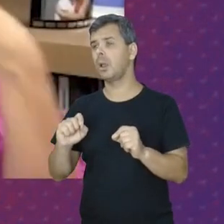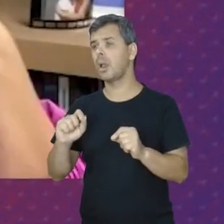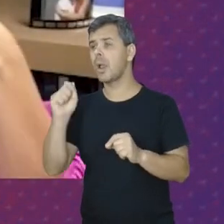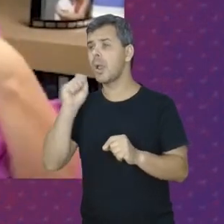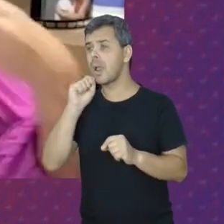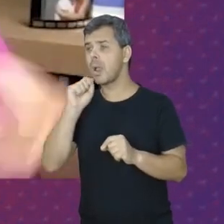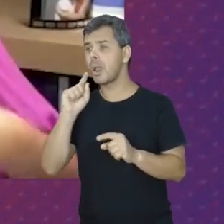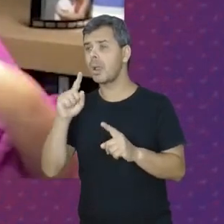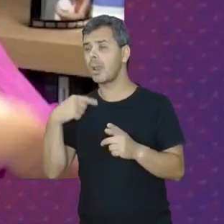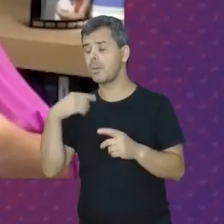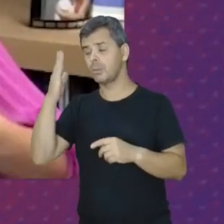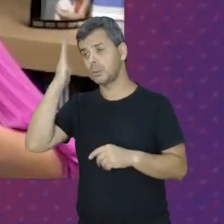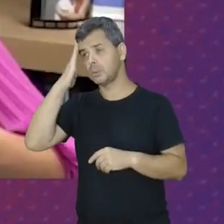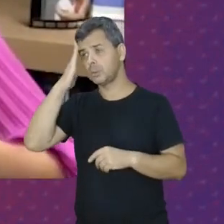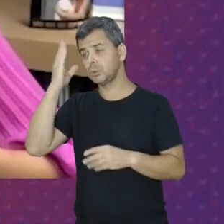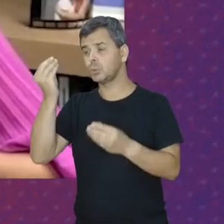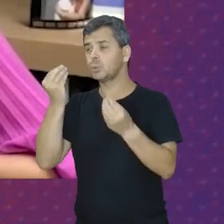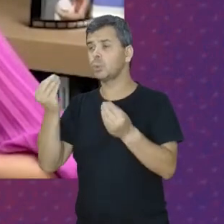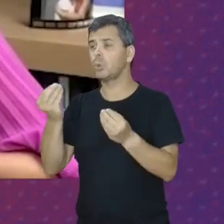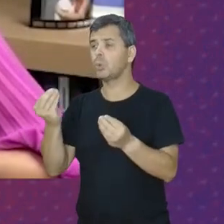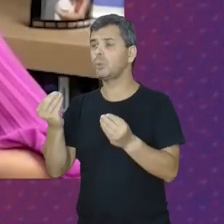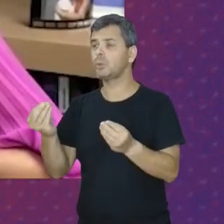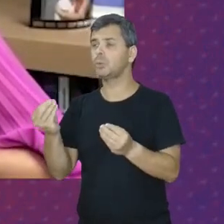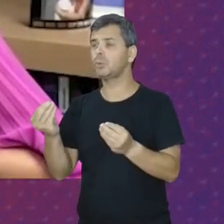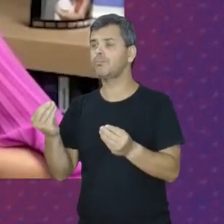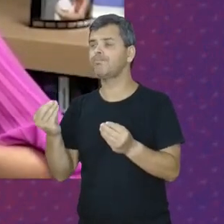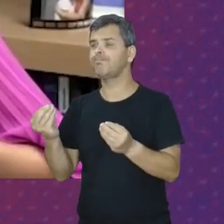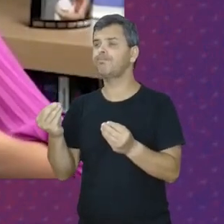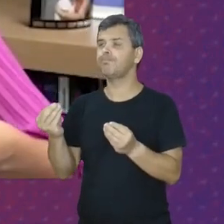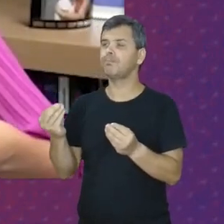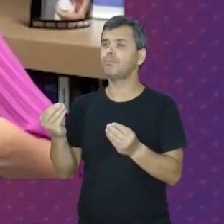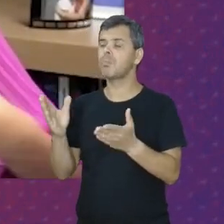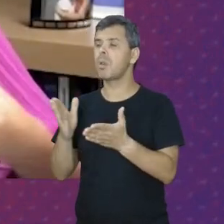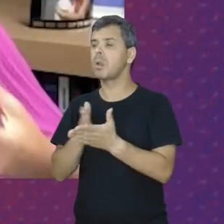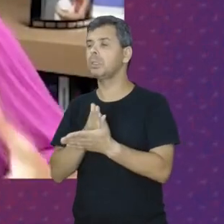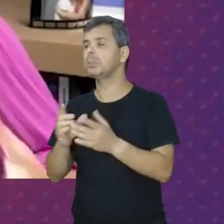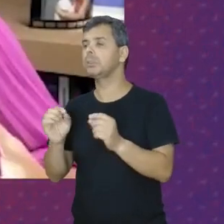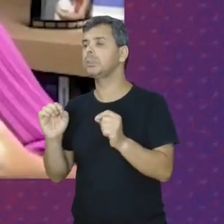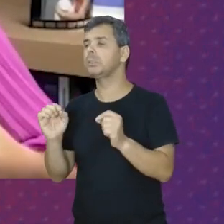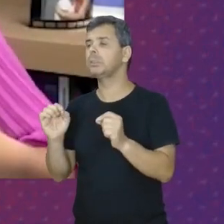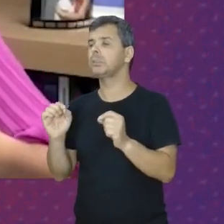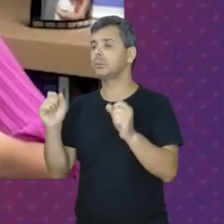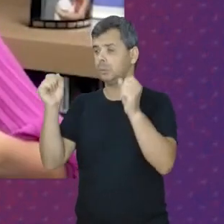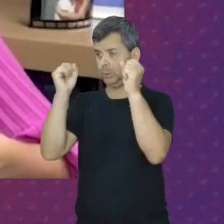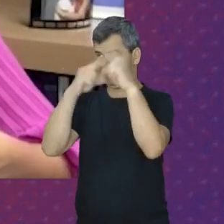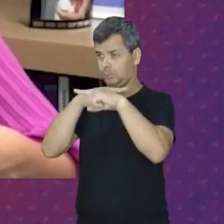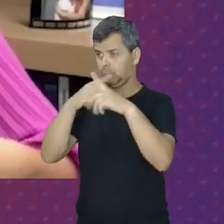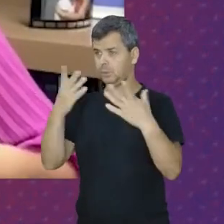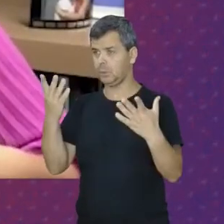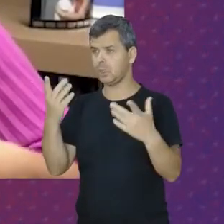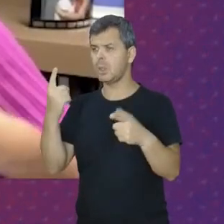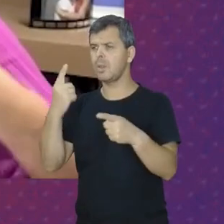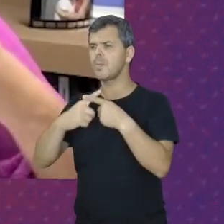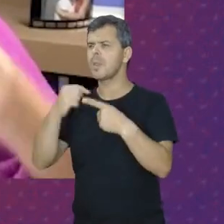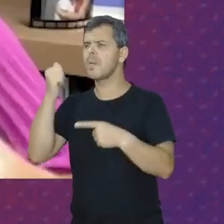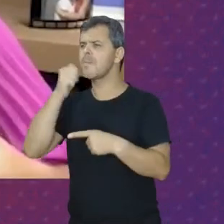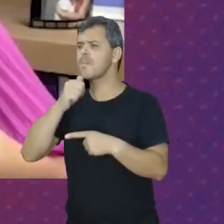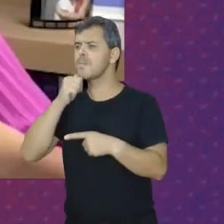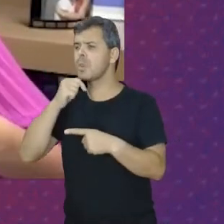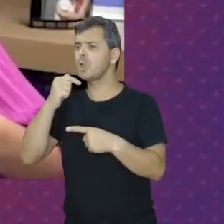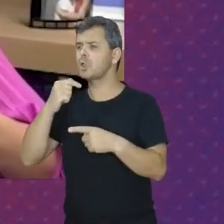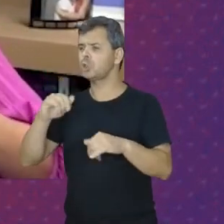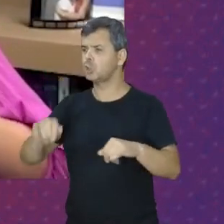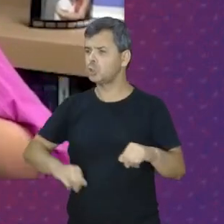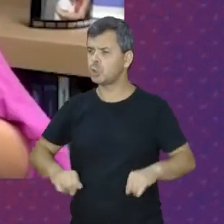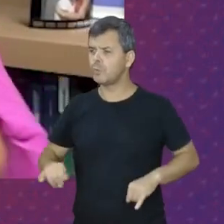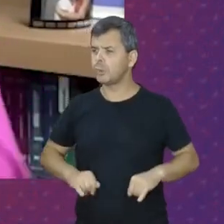ainda é entendido como algo tão difícil? Né? Por que as mulheres sofrem tanto